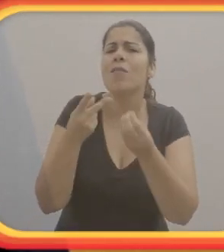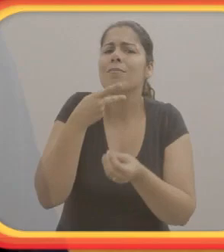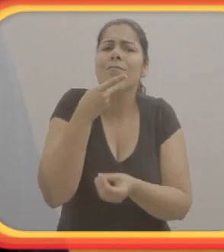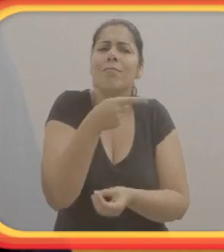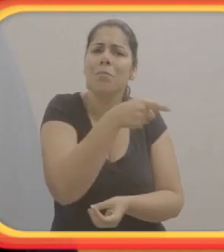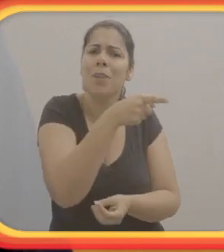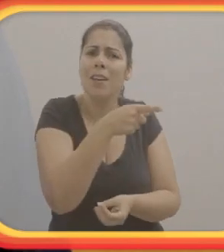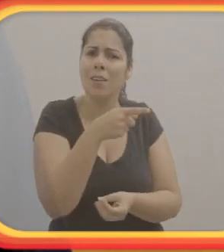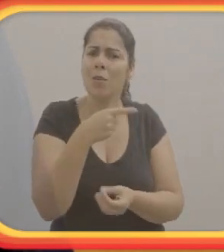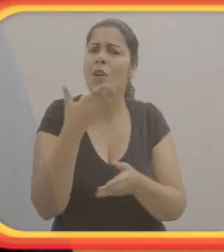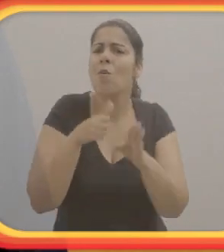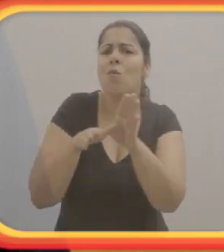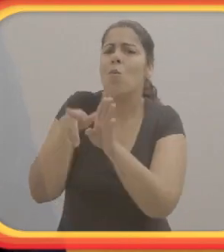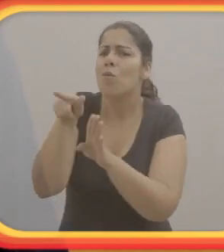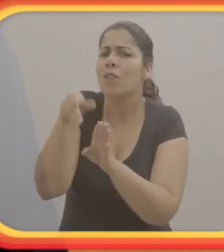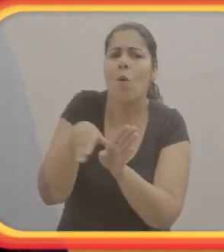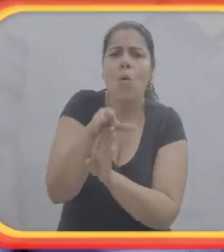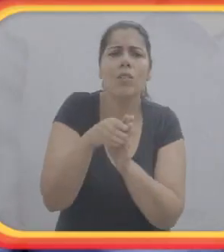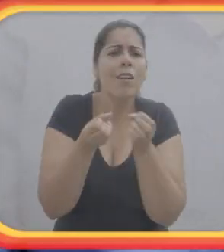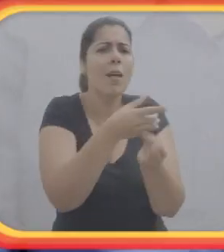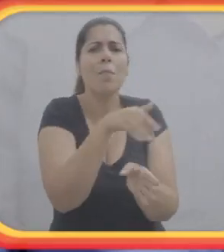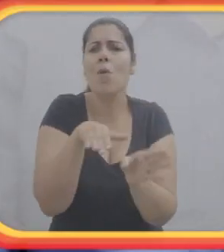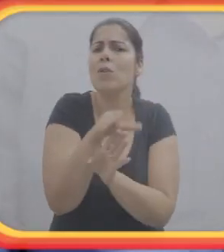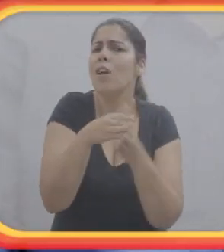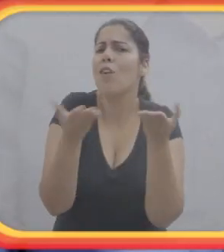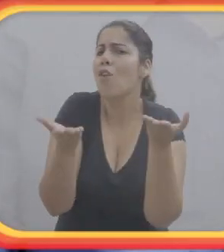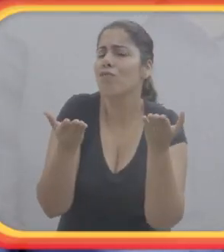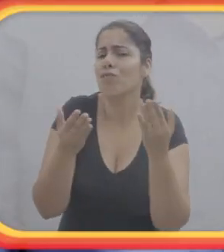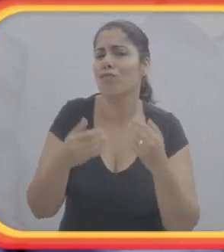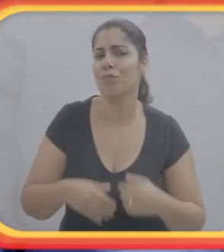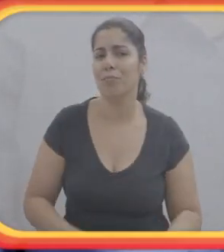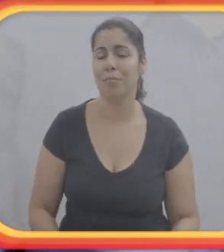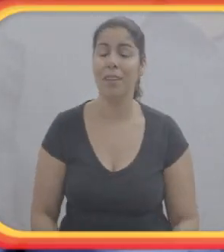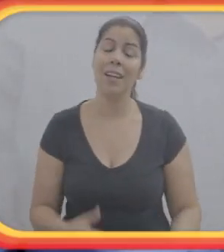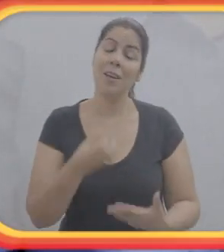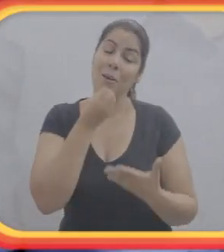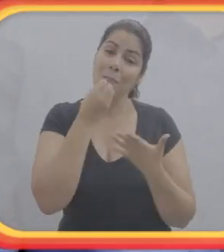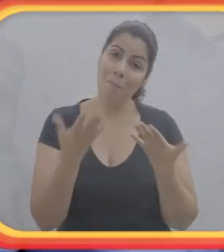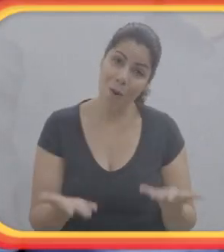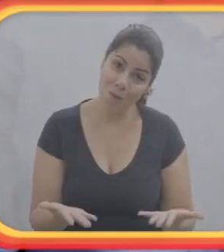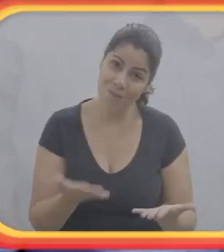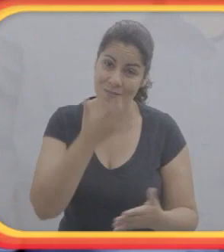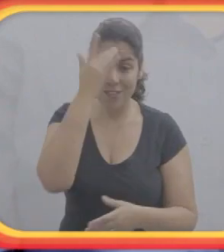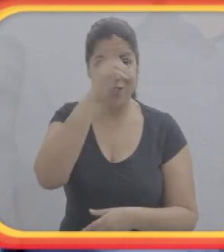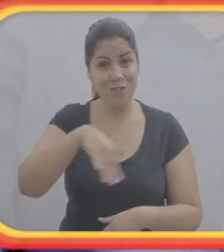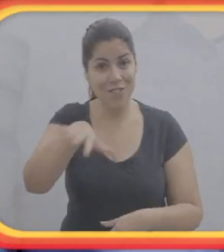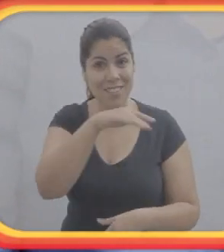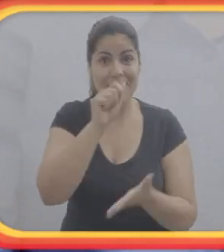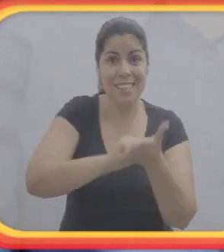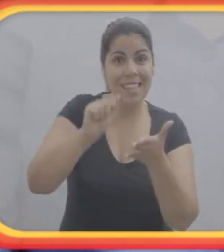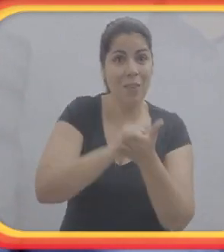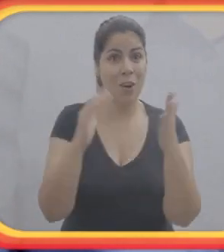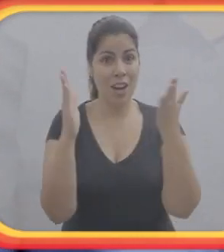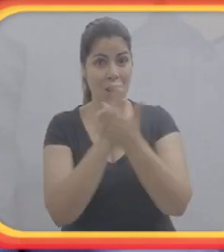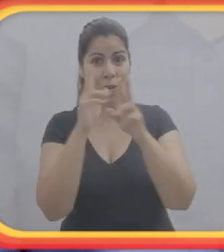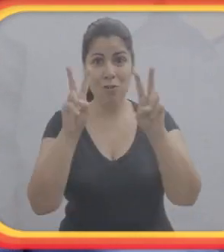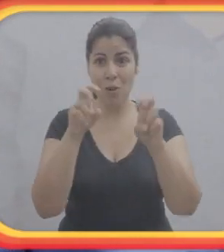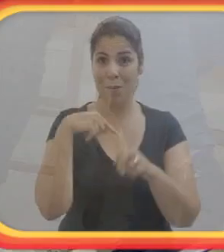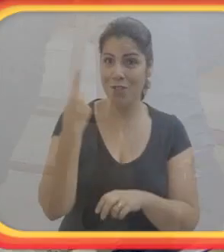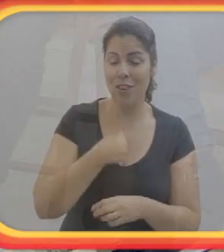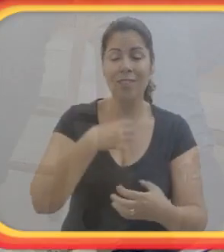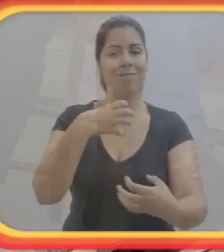você diria para ele? Que conselho você daria para ele? É muito bom a gente escrever um livro porque a gente sente, não